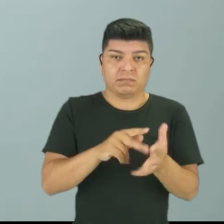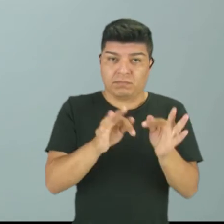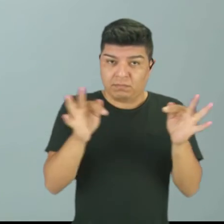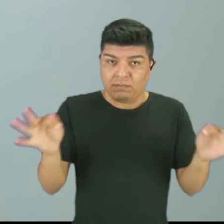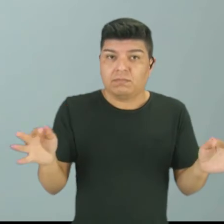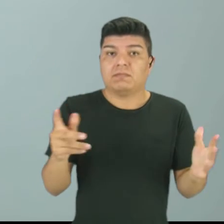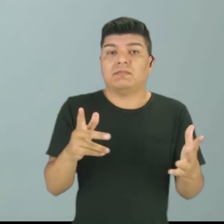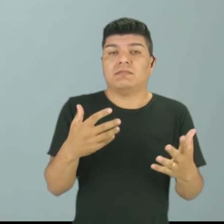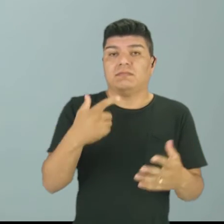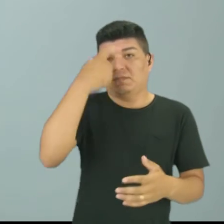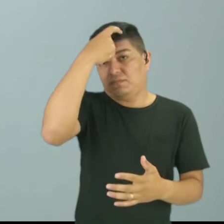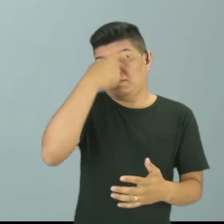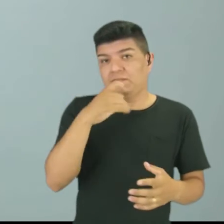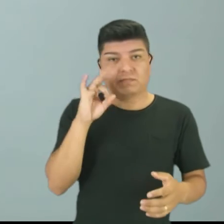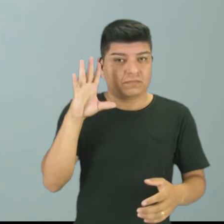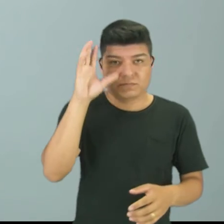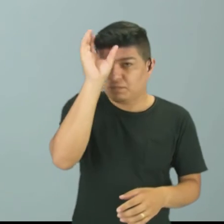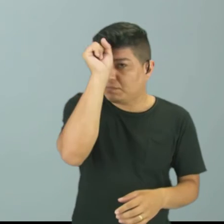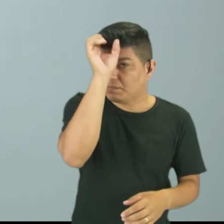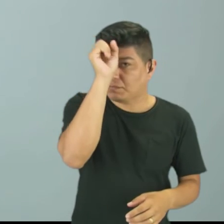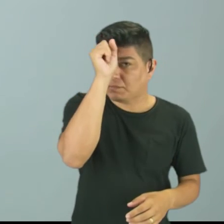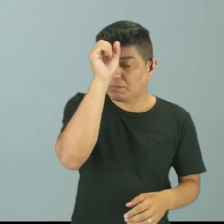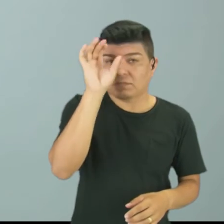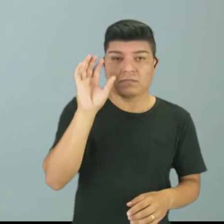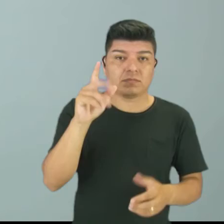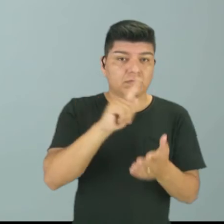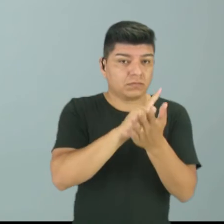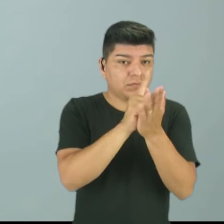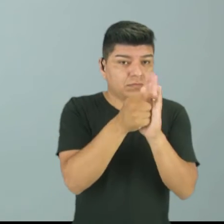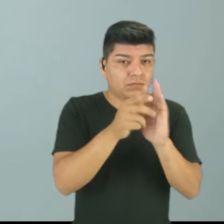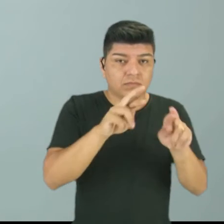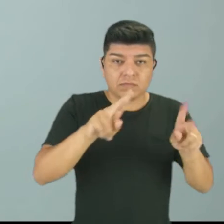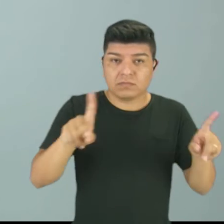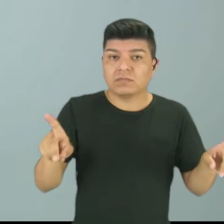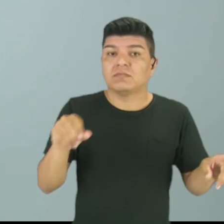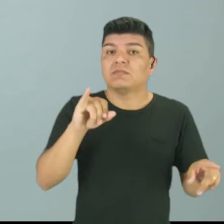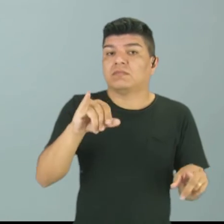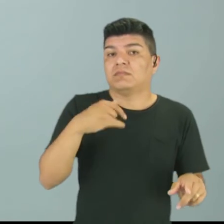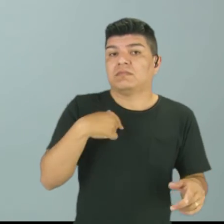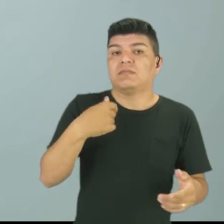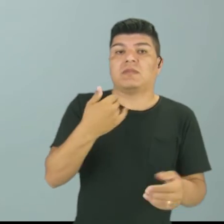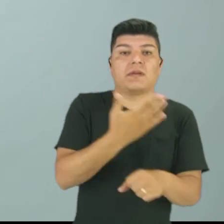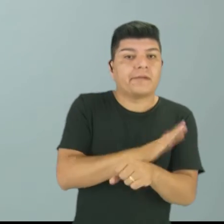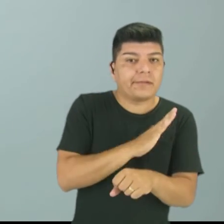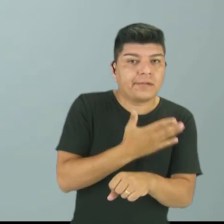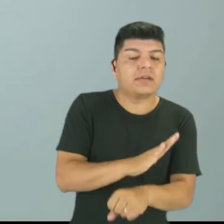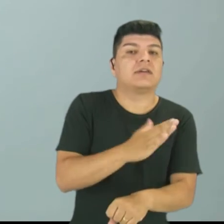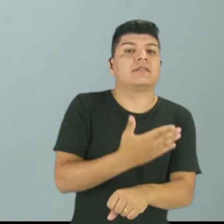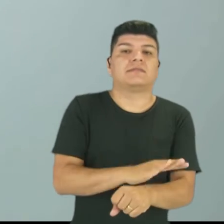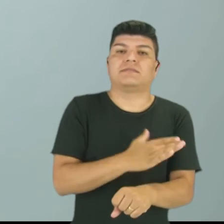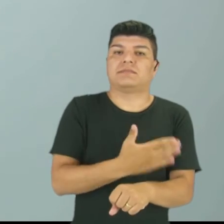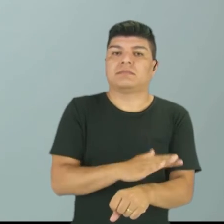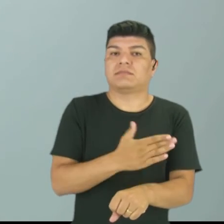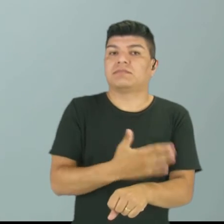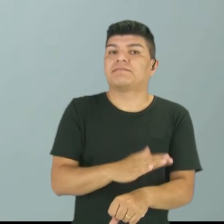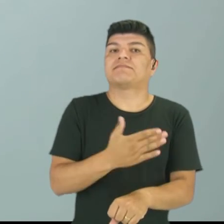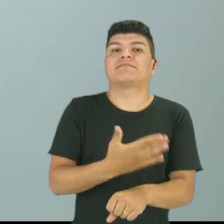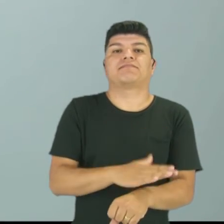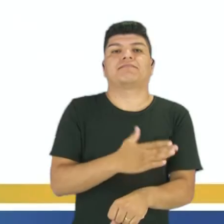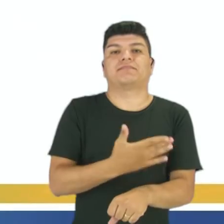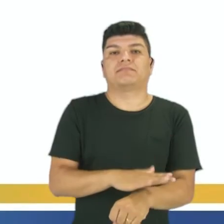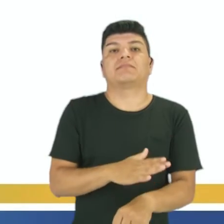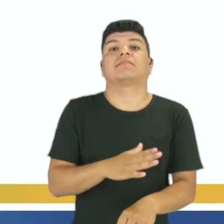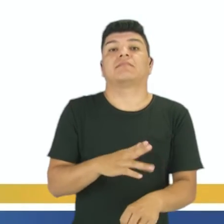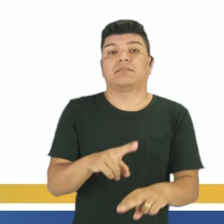verdade. Eu só aprendo a escrever gêneros diferenciados se eu exercito, se eu